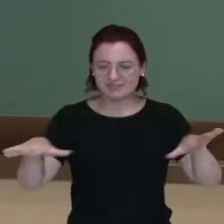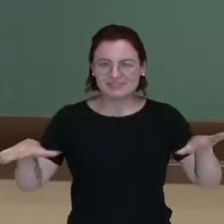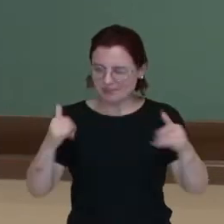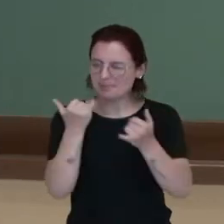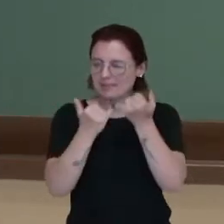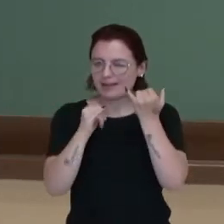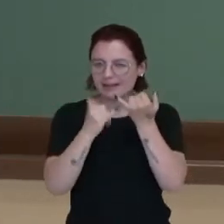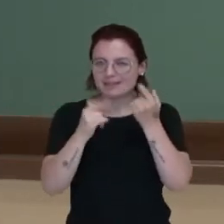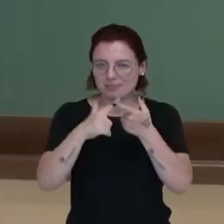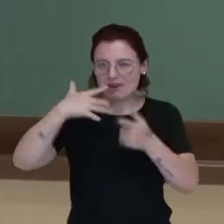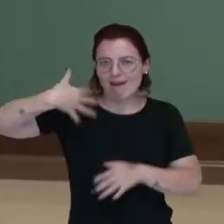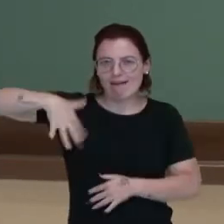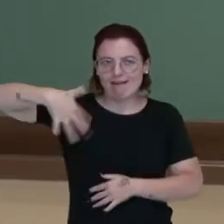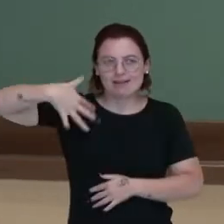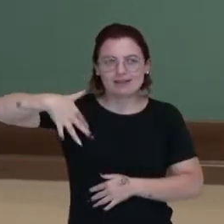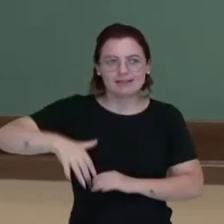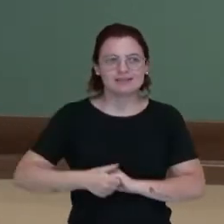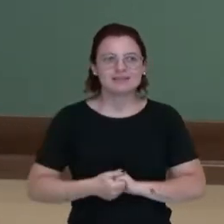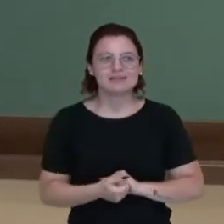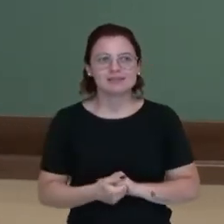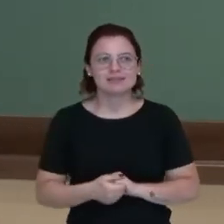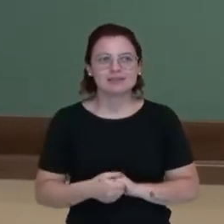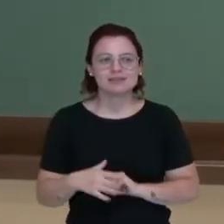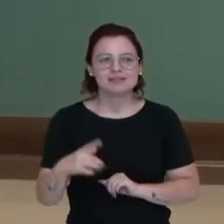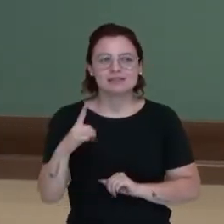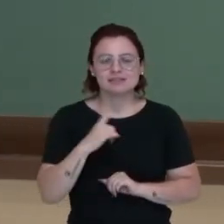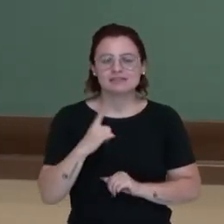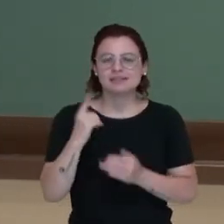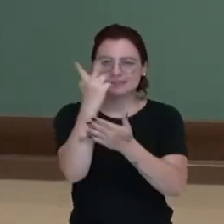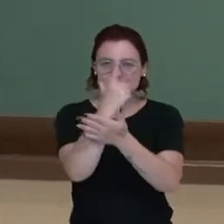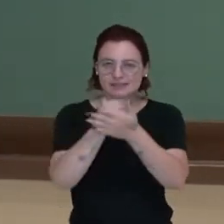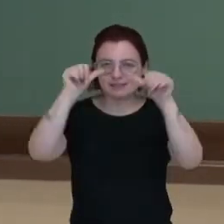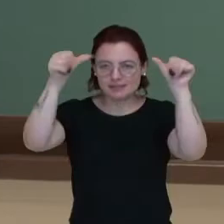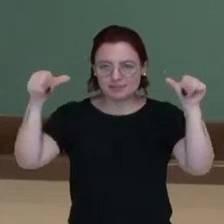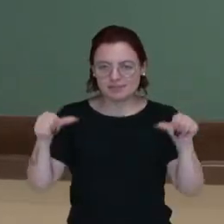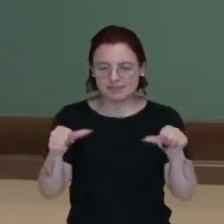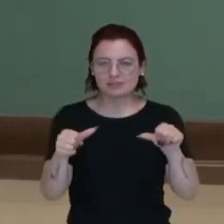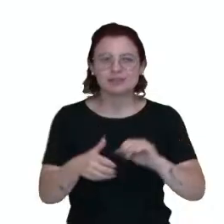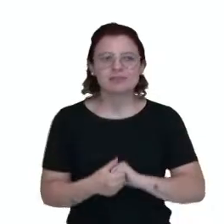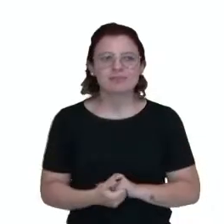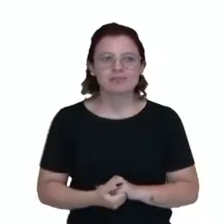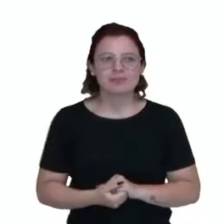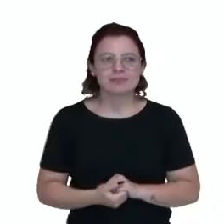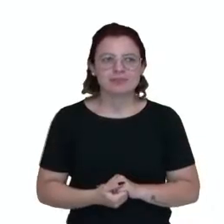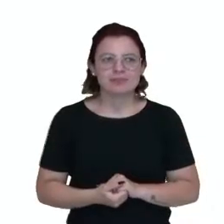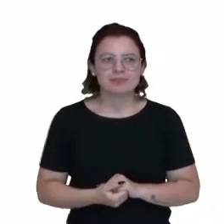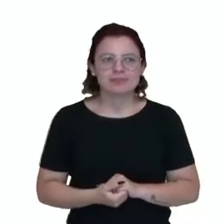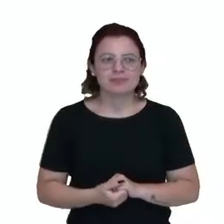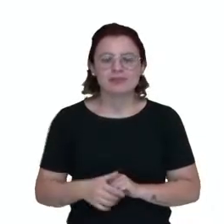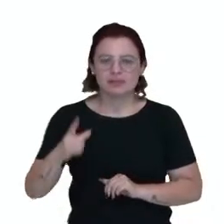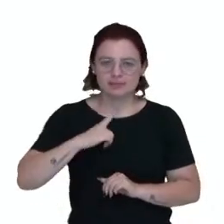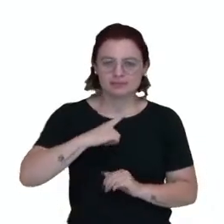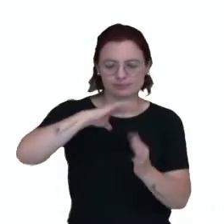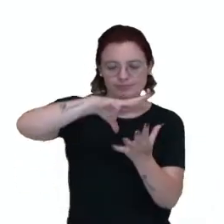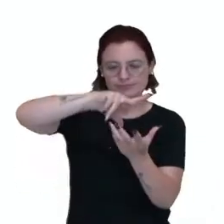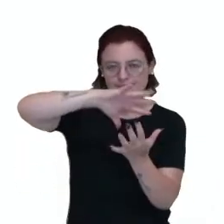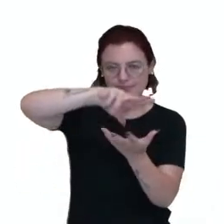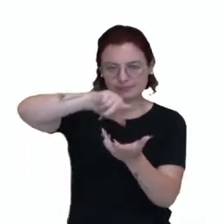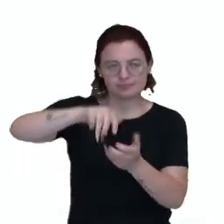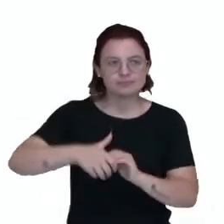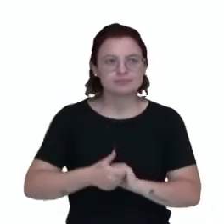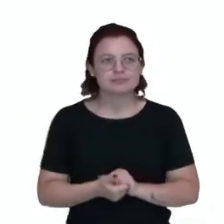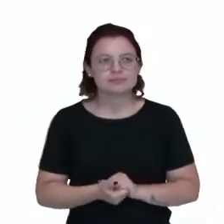né? Sinônimo, né? Nós temos aqui esta imagem, né? Deste barril, e aqui a imagem do mapa mundi,